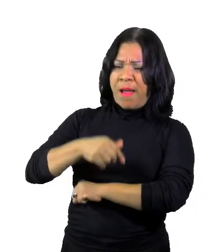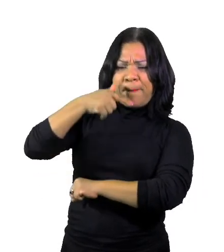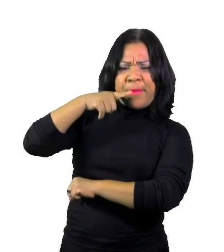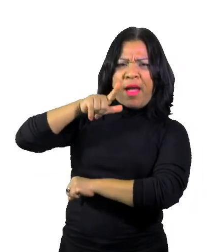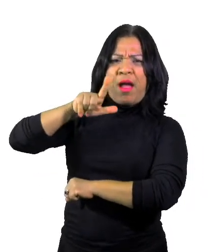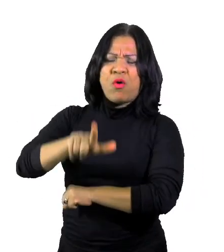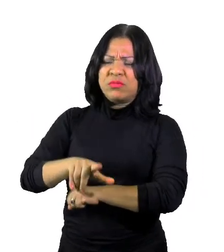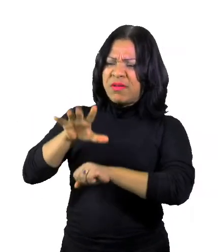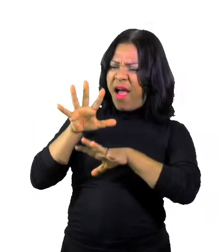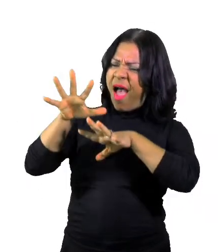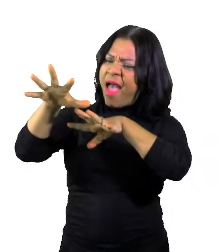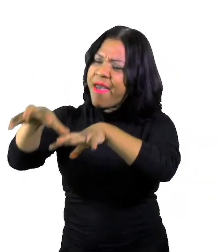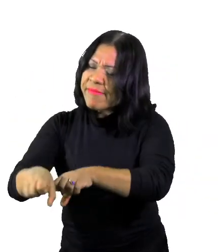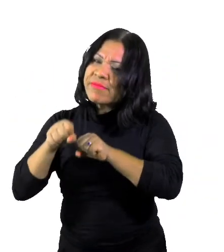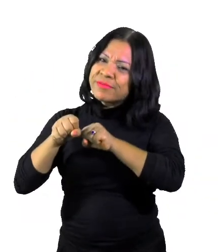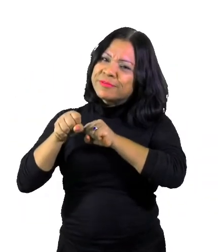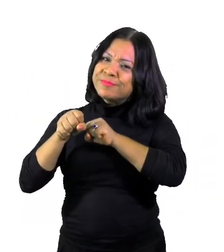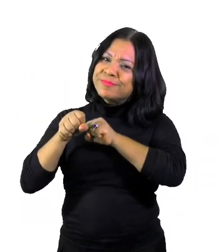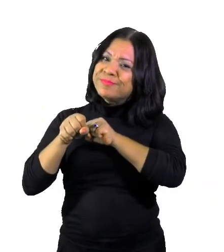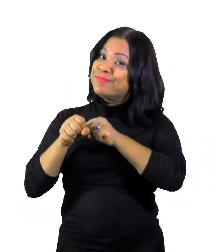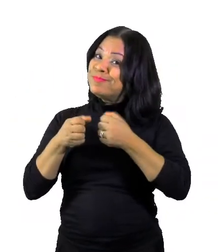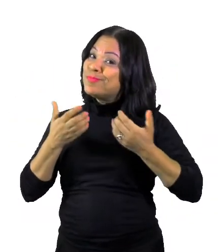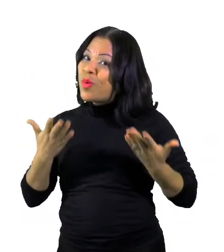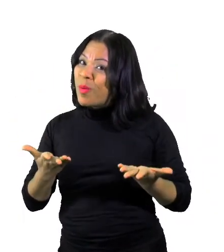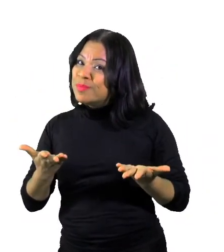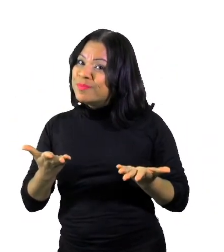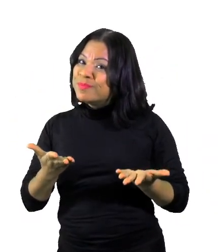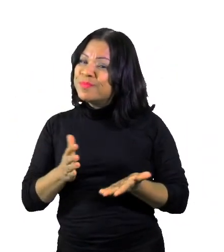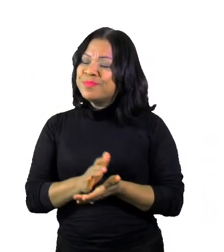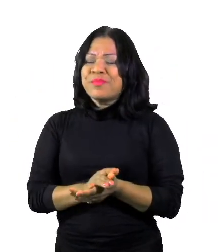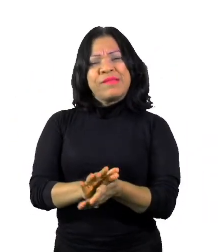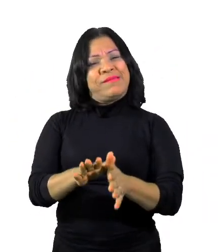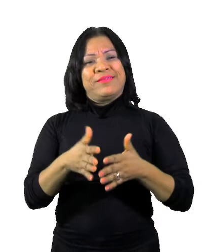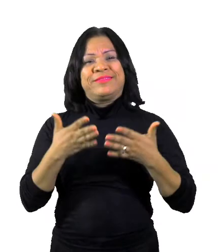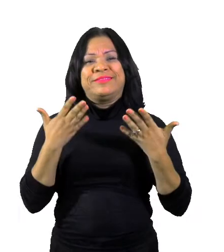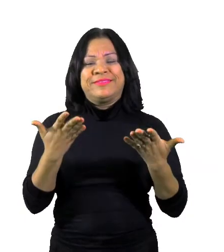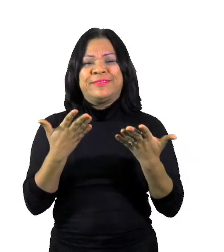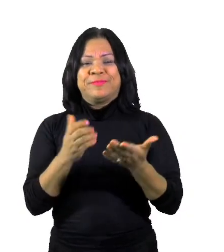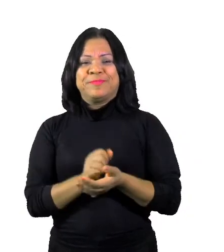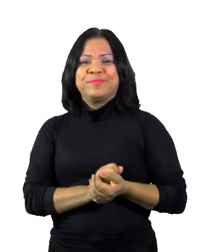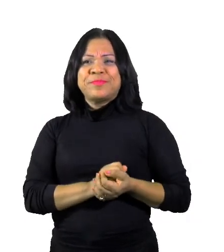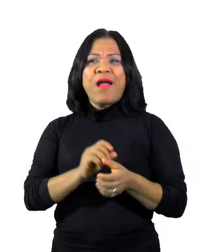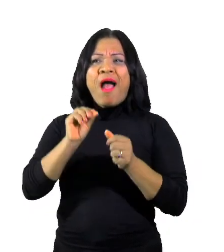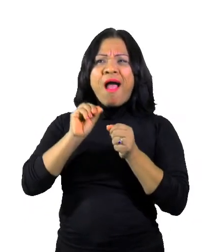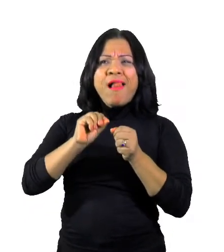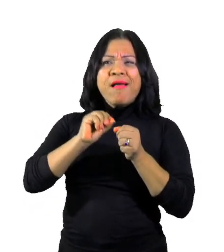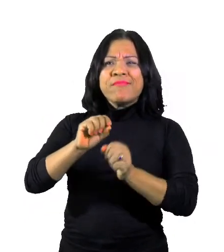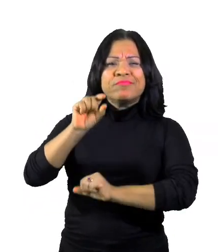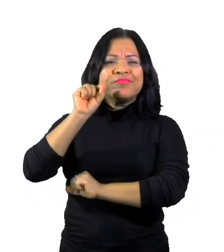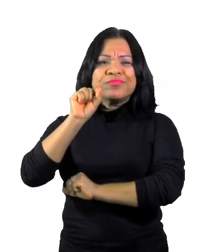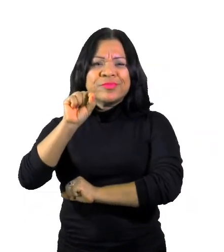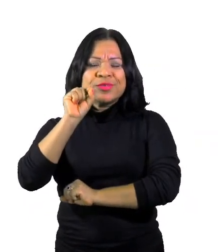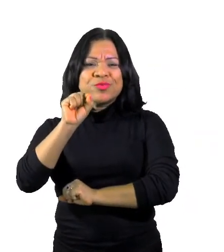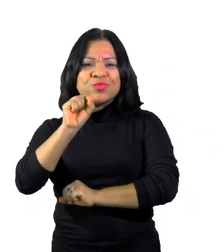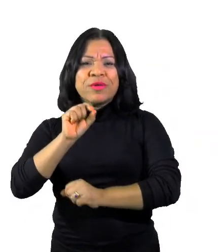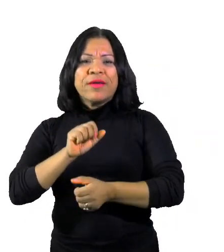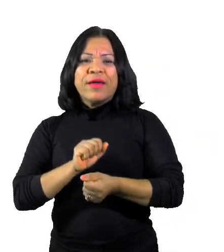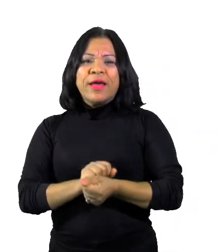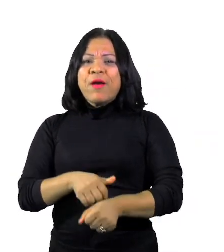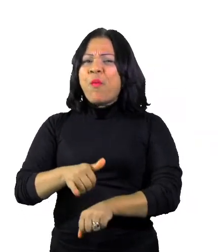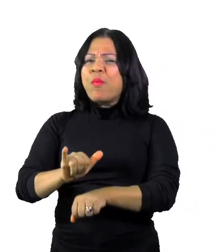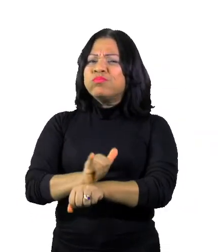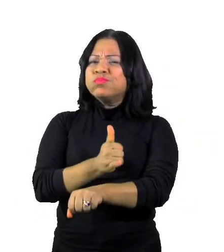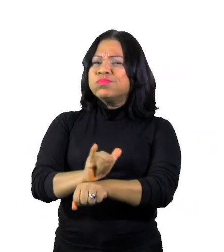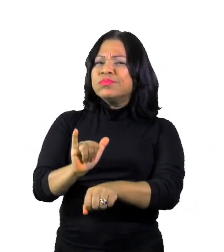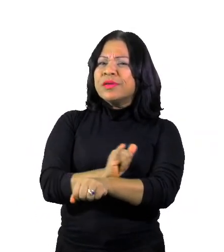suas presas? Então, o que ela faz? Qual é o truque que a onça usa para que